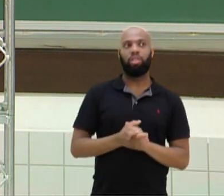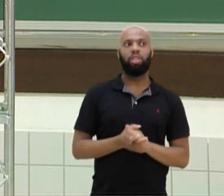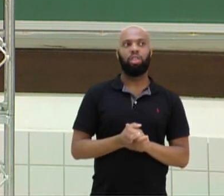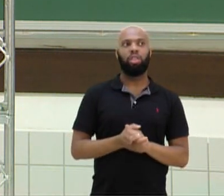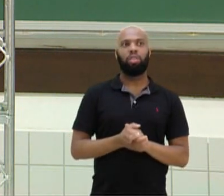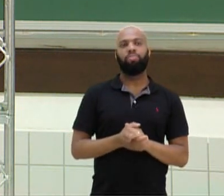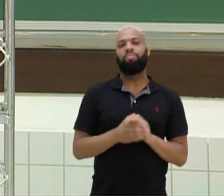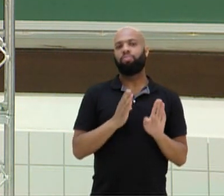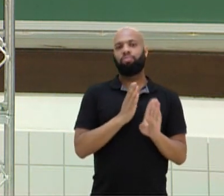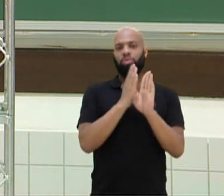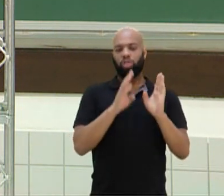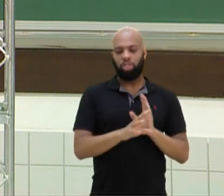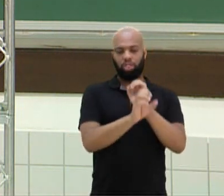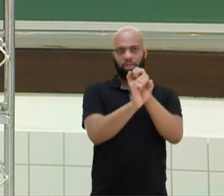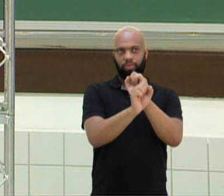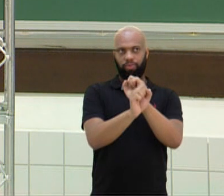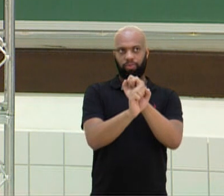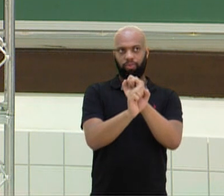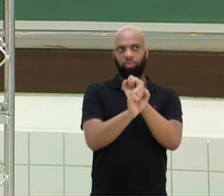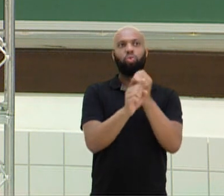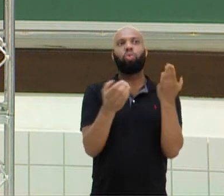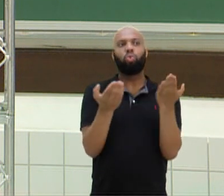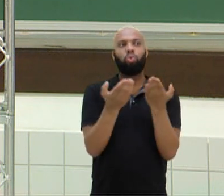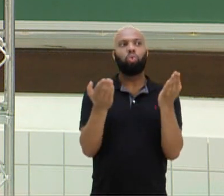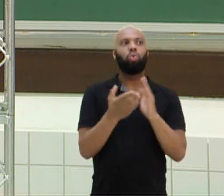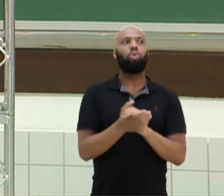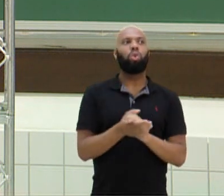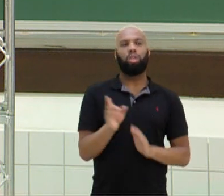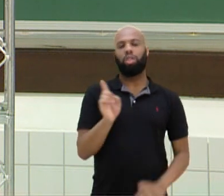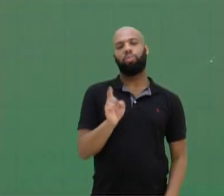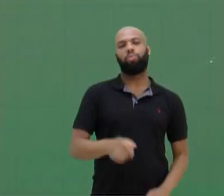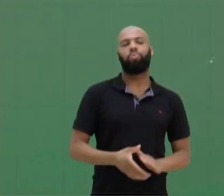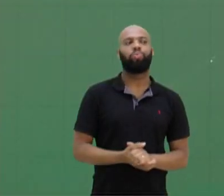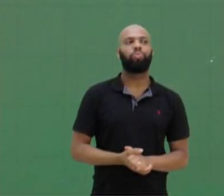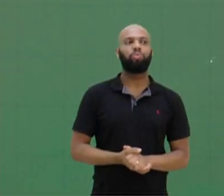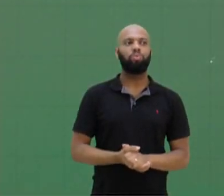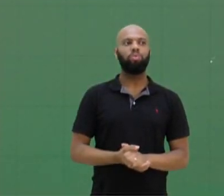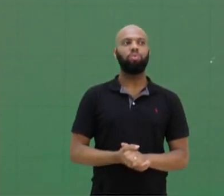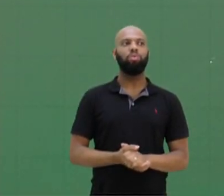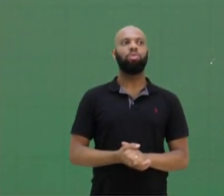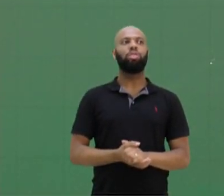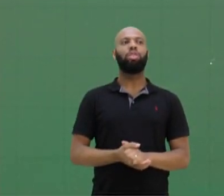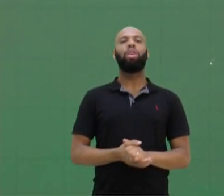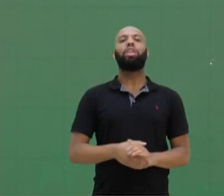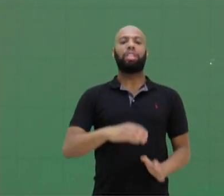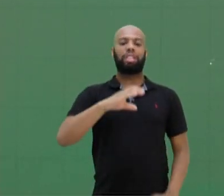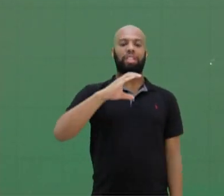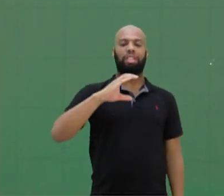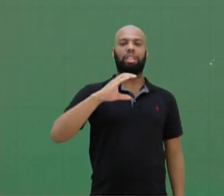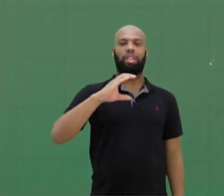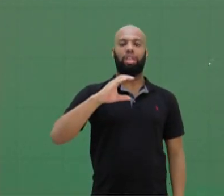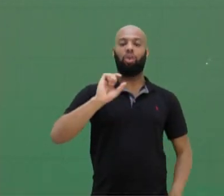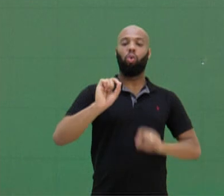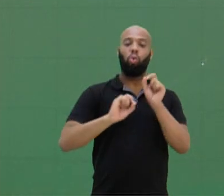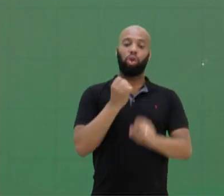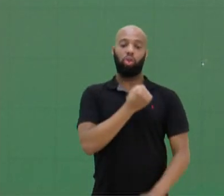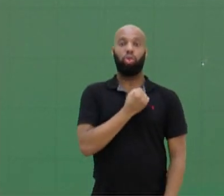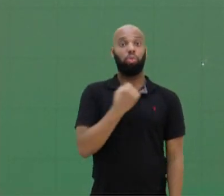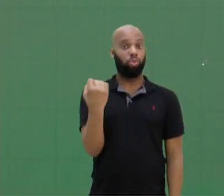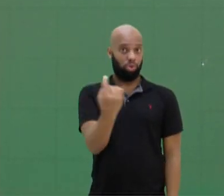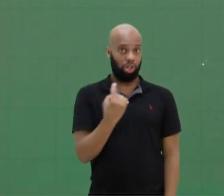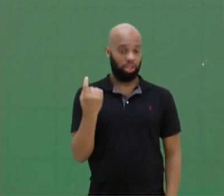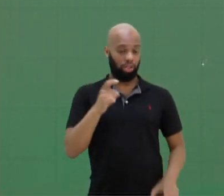função. Concavidade voltada para baixo, eu tenho um valor máximo possível, que é o nosso vértice. Mas o